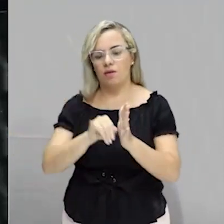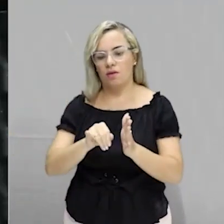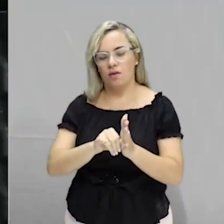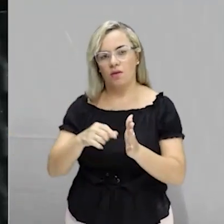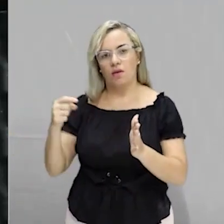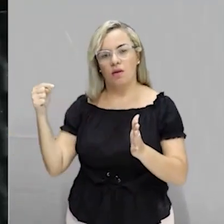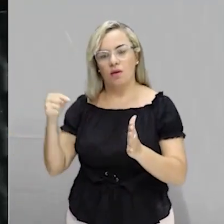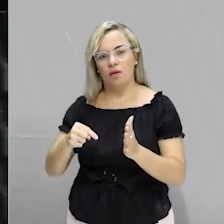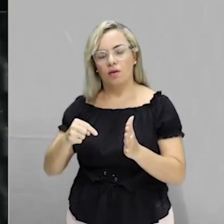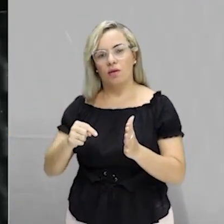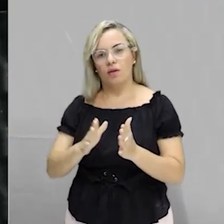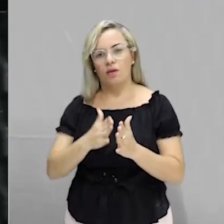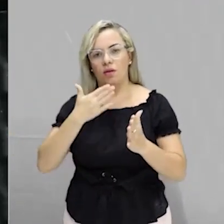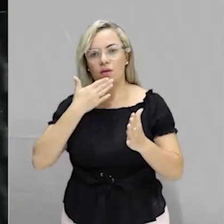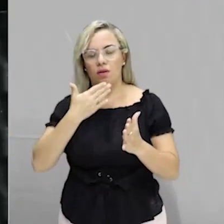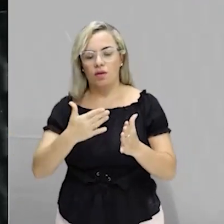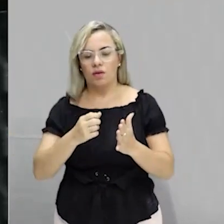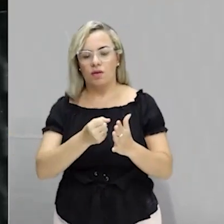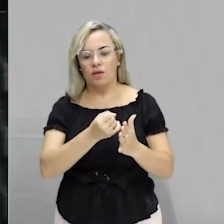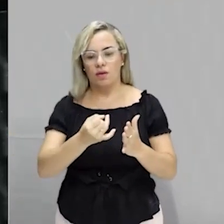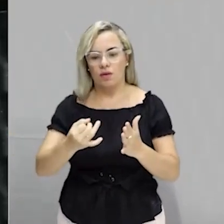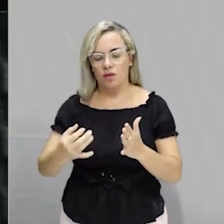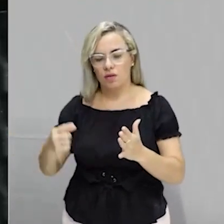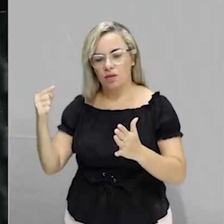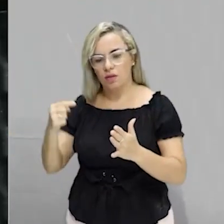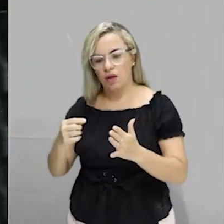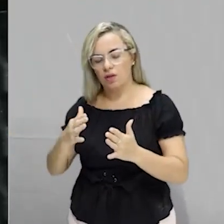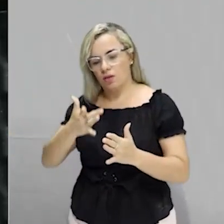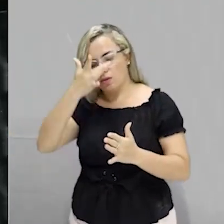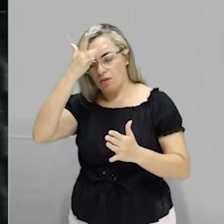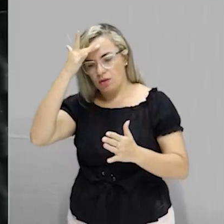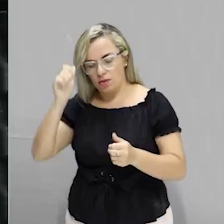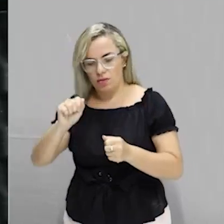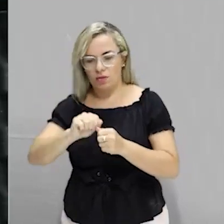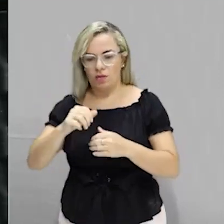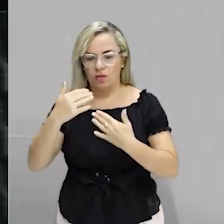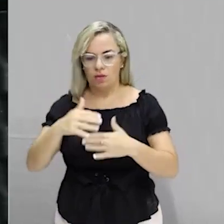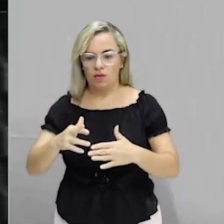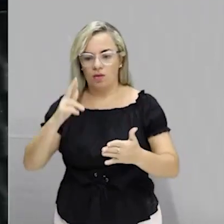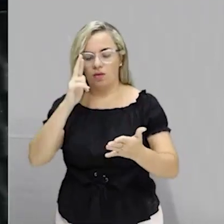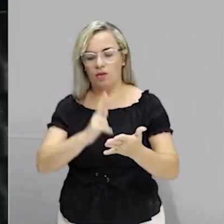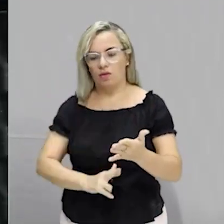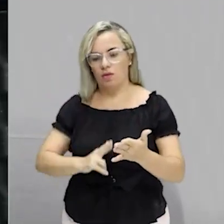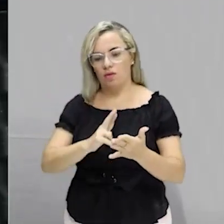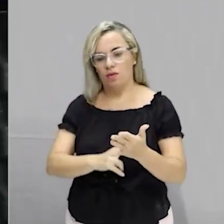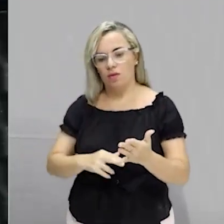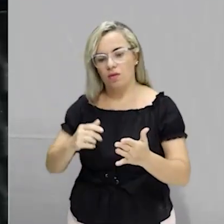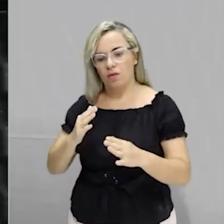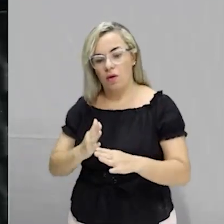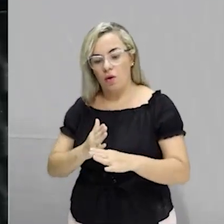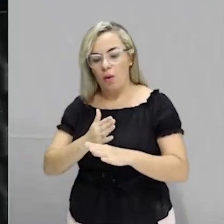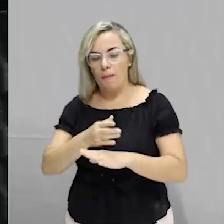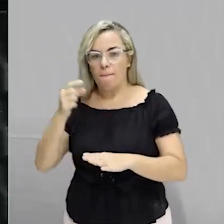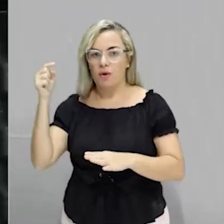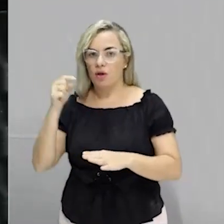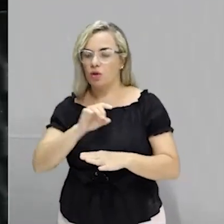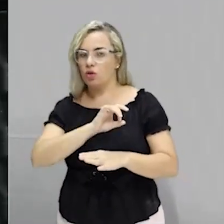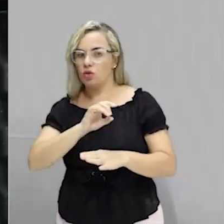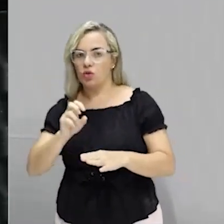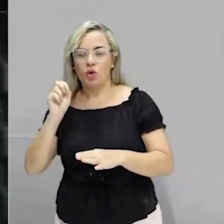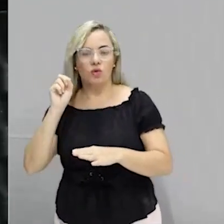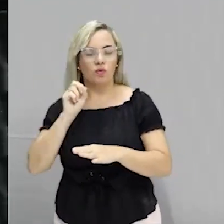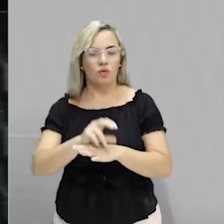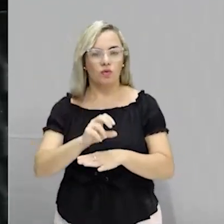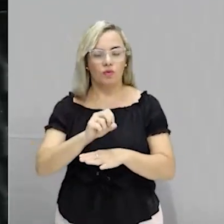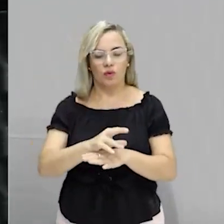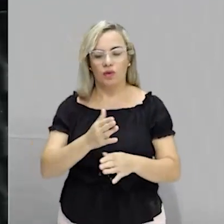a questão pediu a quantidade de candidatos reprovados e foi falado que passaram justamente o número dentro da